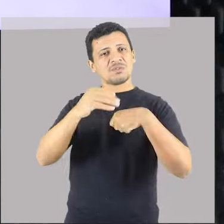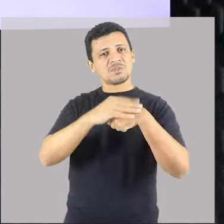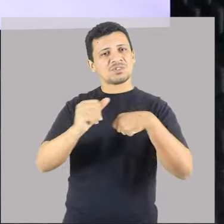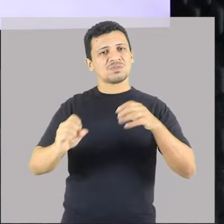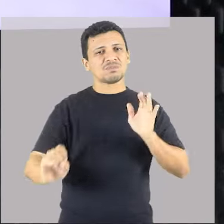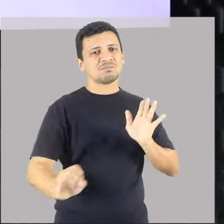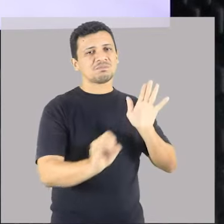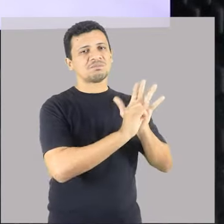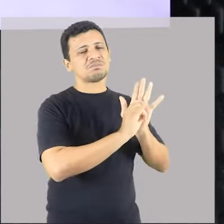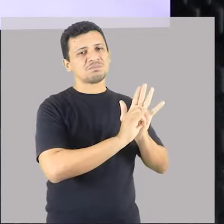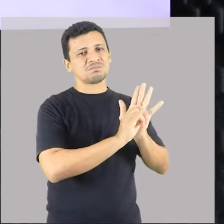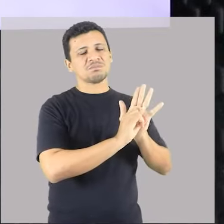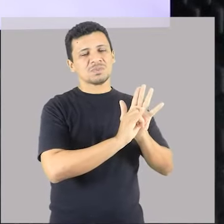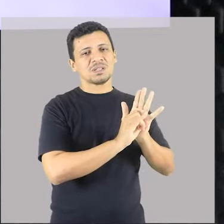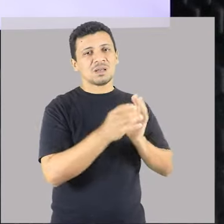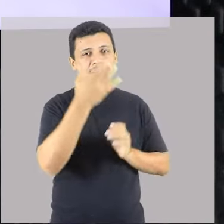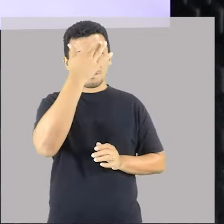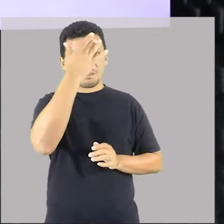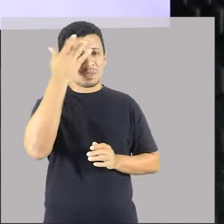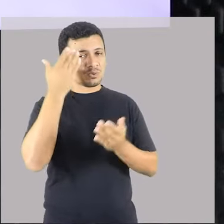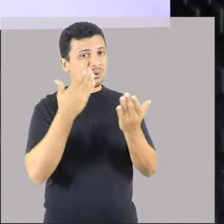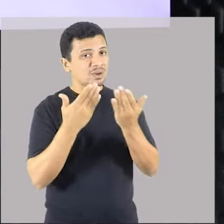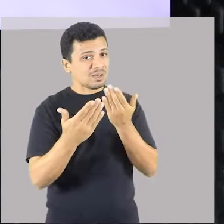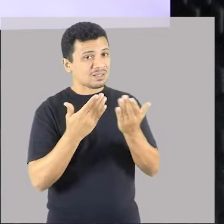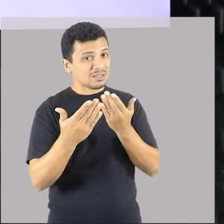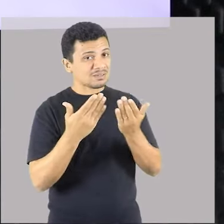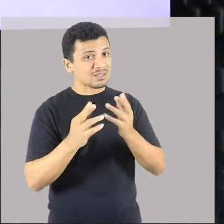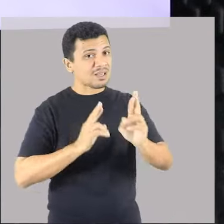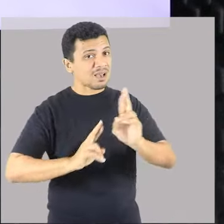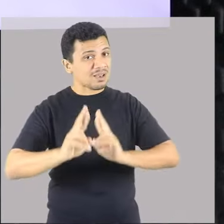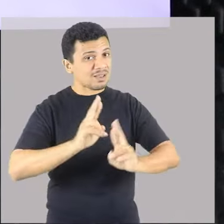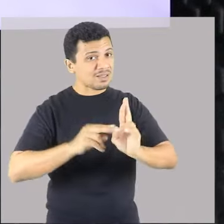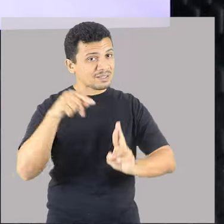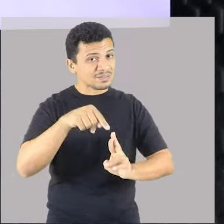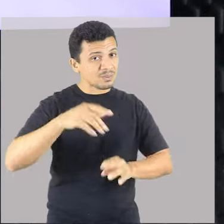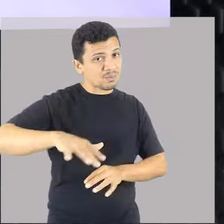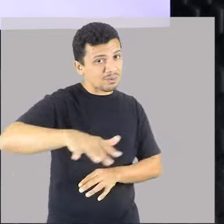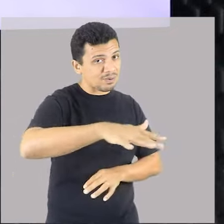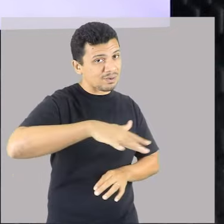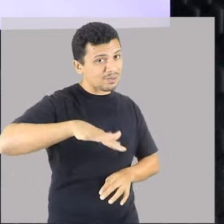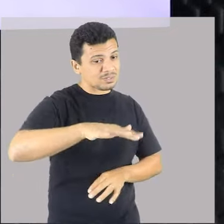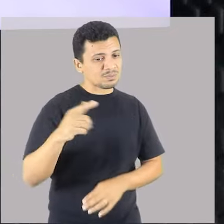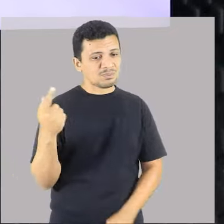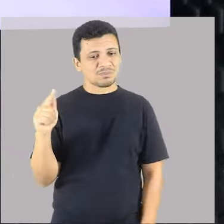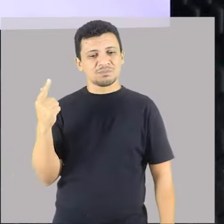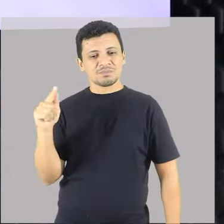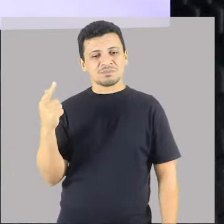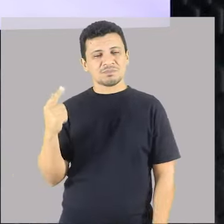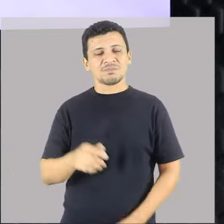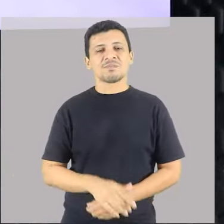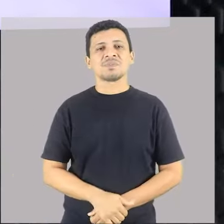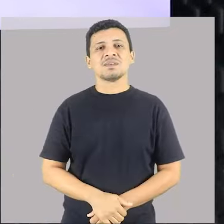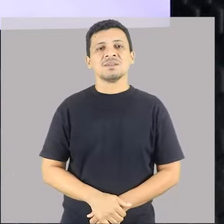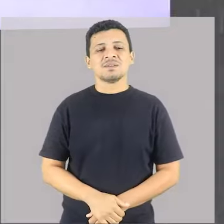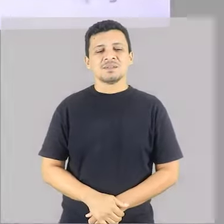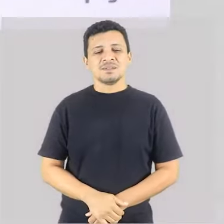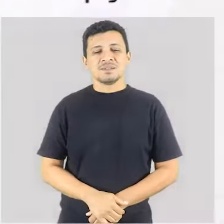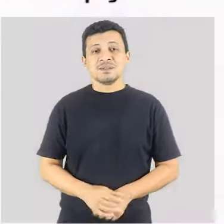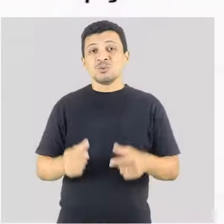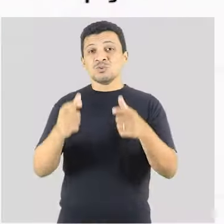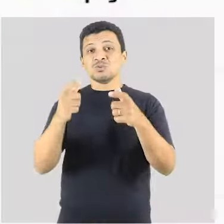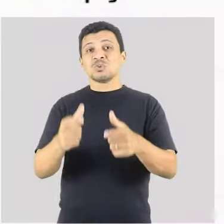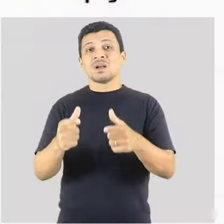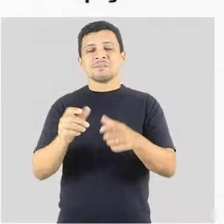identidade com quem analiza em relação ao espaço geográfico Tá bom vou voltar até no conceito ó tá então